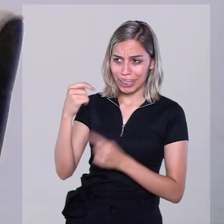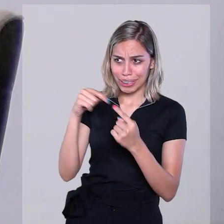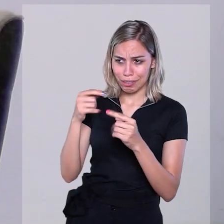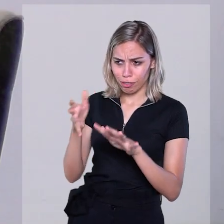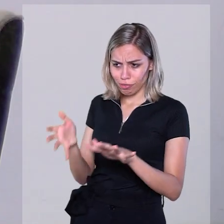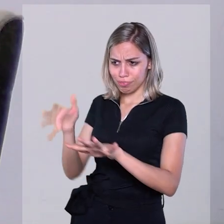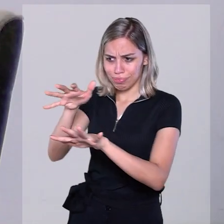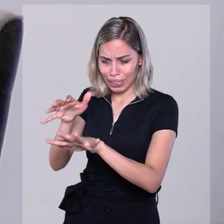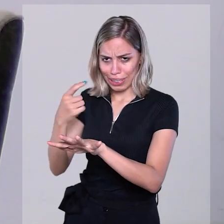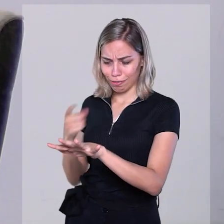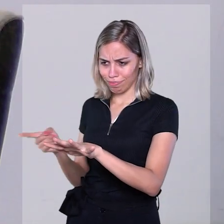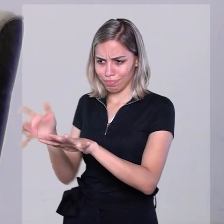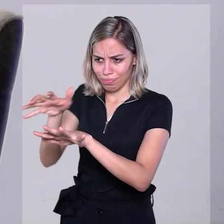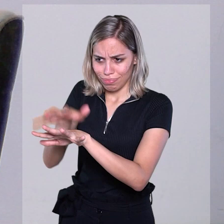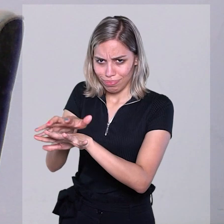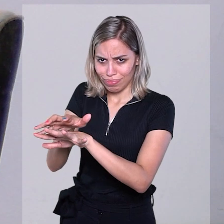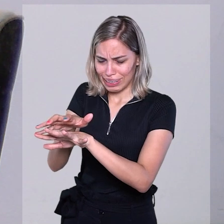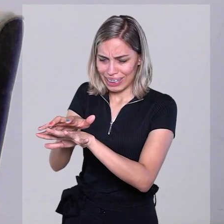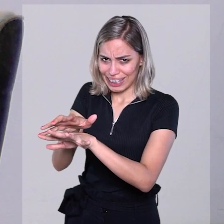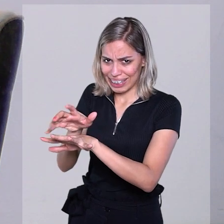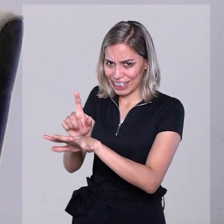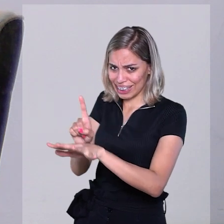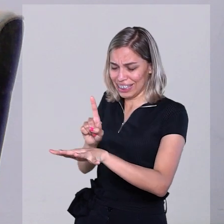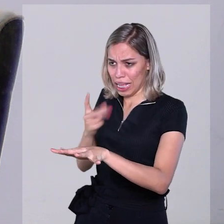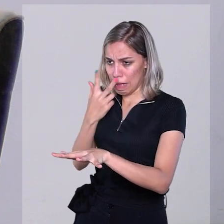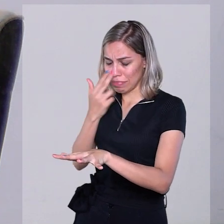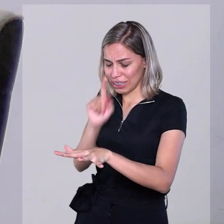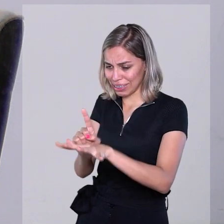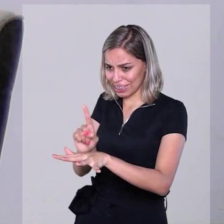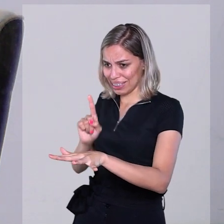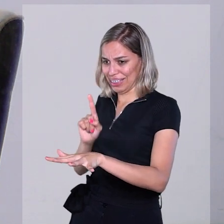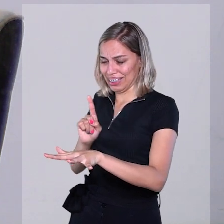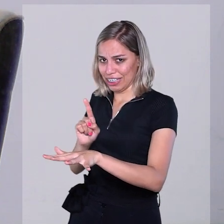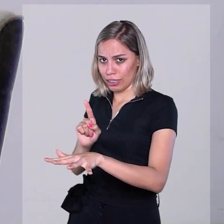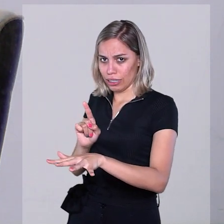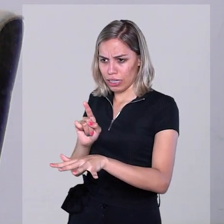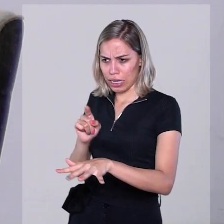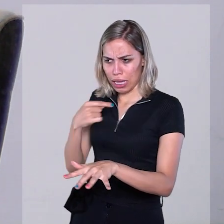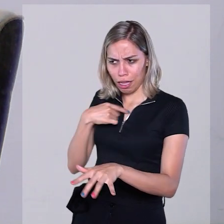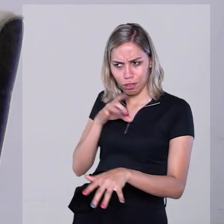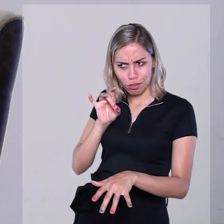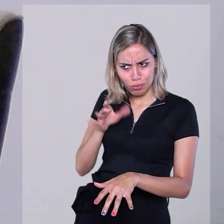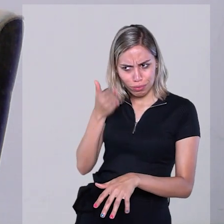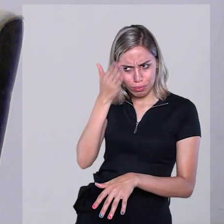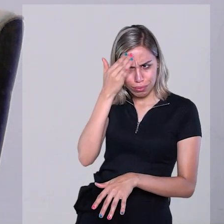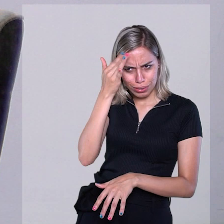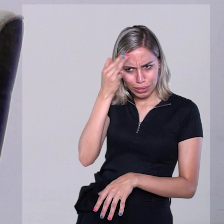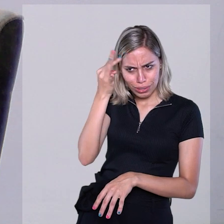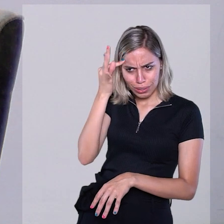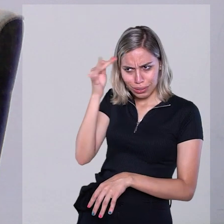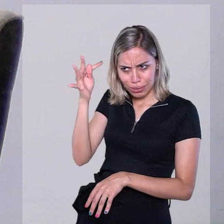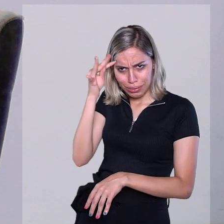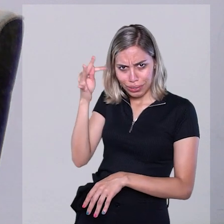Eu estou mais perto do que é o intelectual moda antiga, né? É aquele que teoriza, é aquele que publica ensaios, é